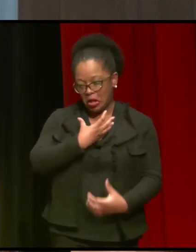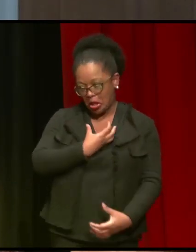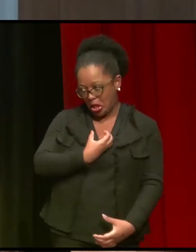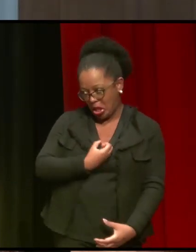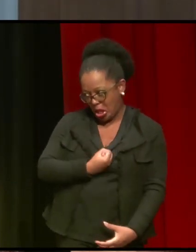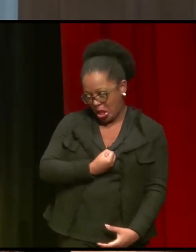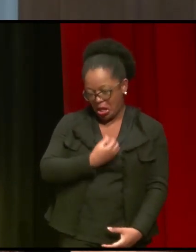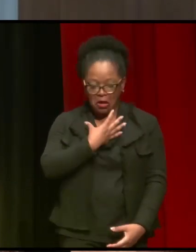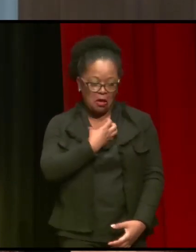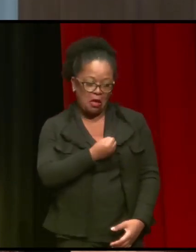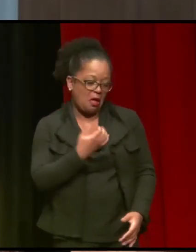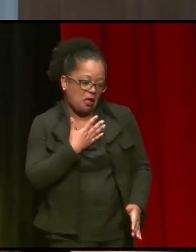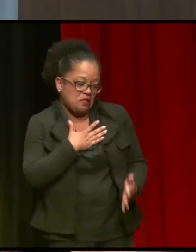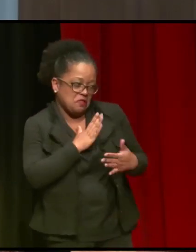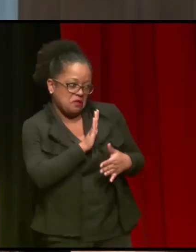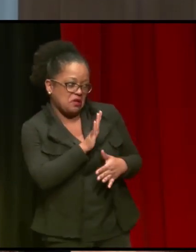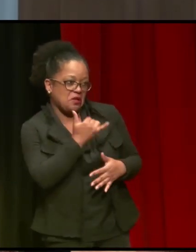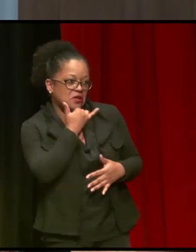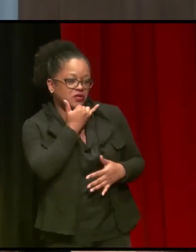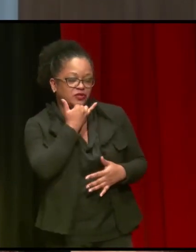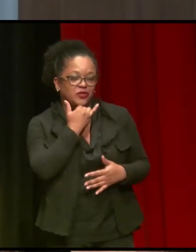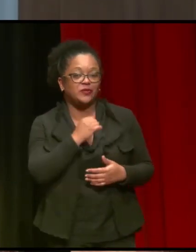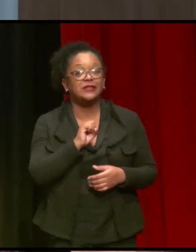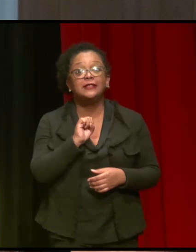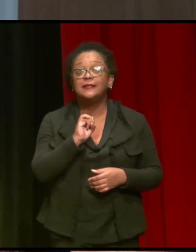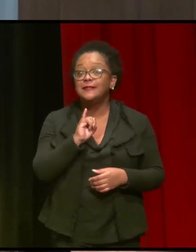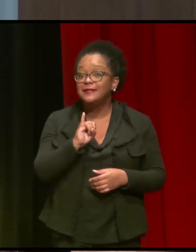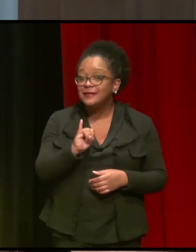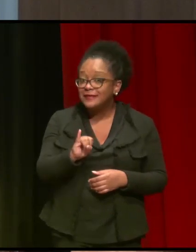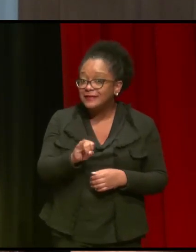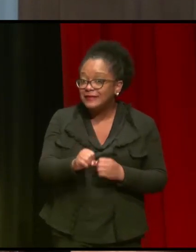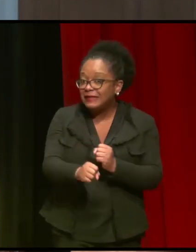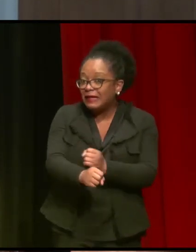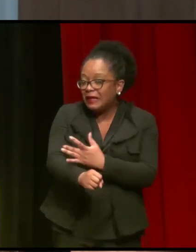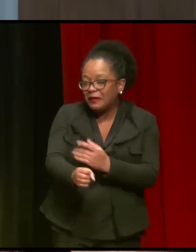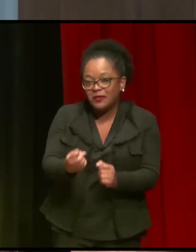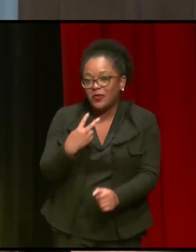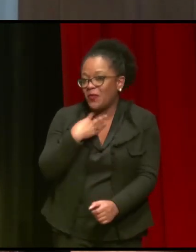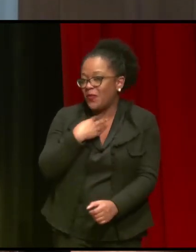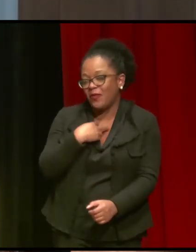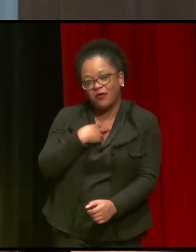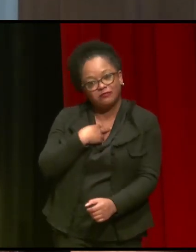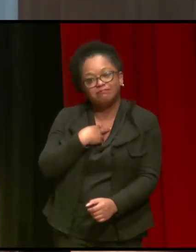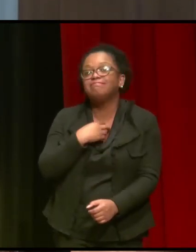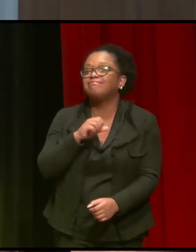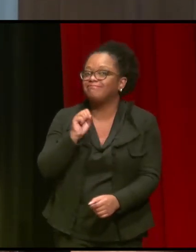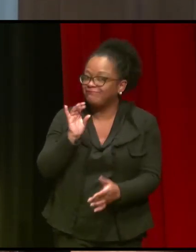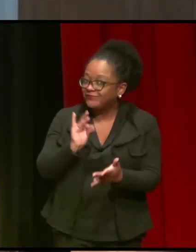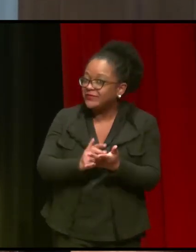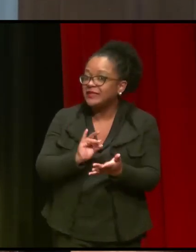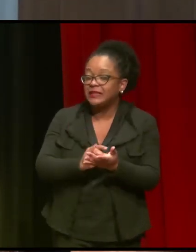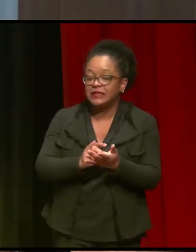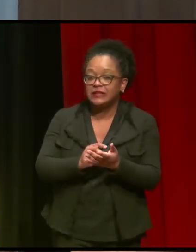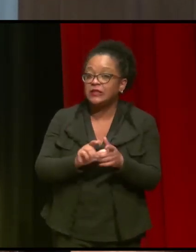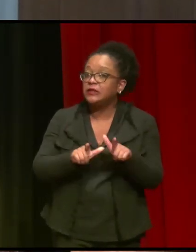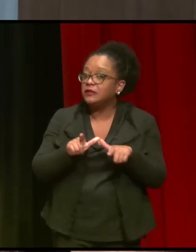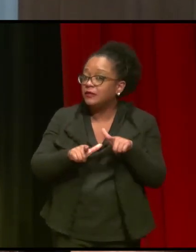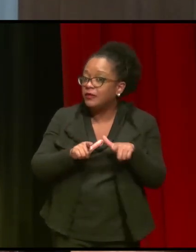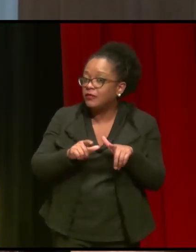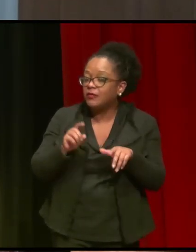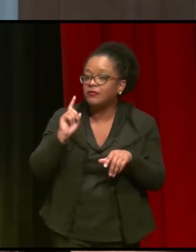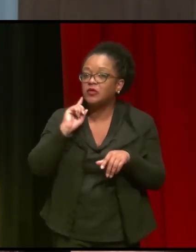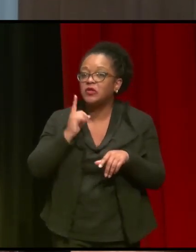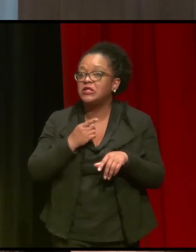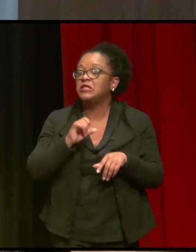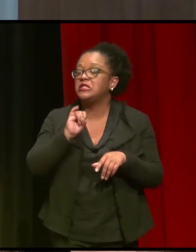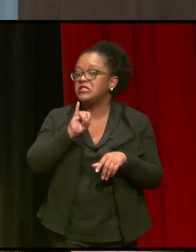não entra nesse ministério não, gente. Se vocês são todos sensitivos, vai fazer outra coisa, gente. Estou falando sério. Não trabalha com deficiente se você é